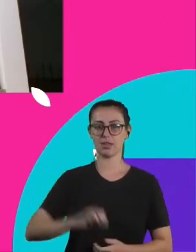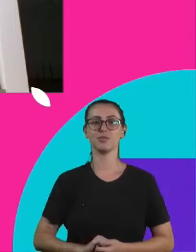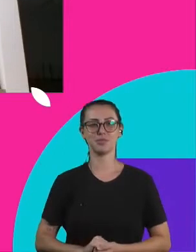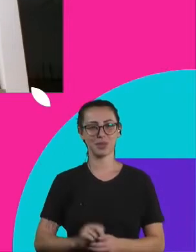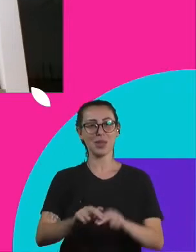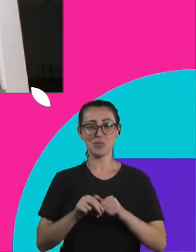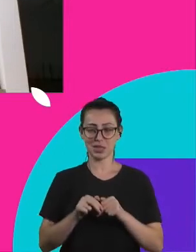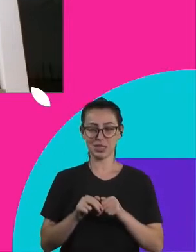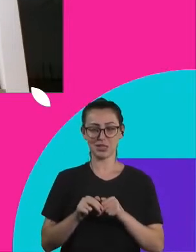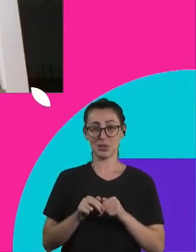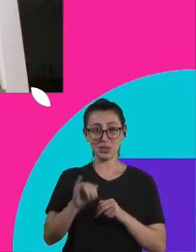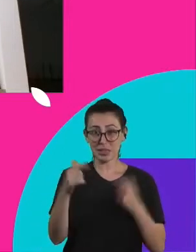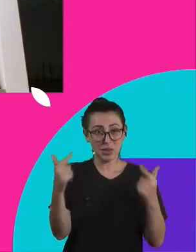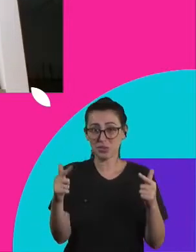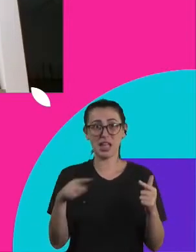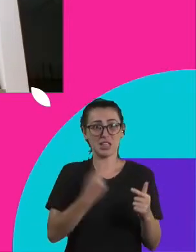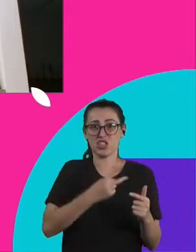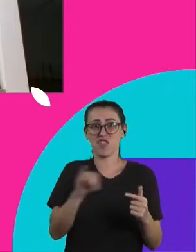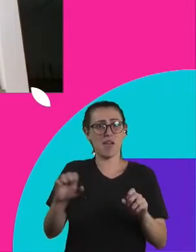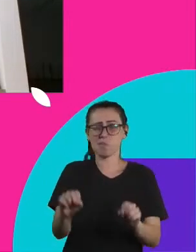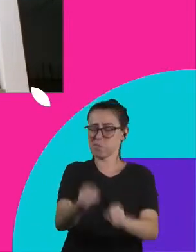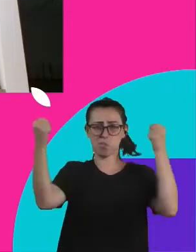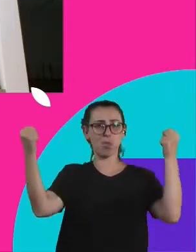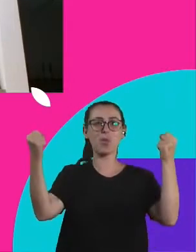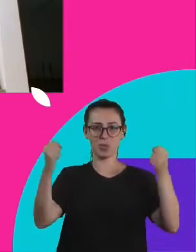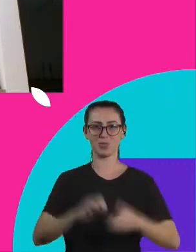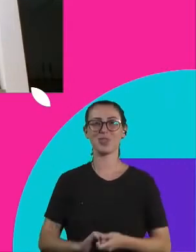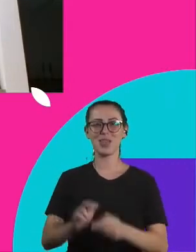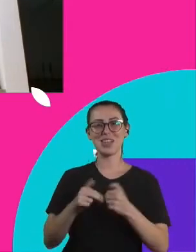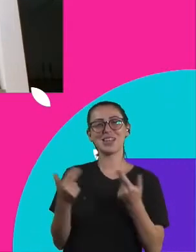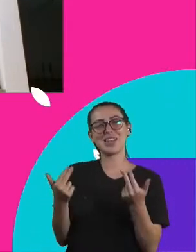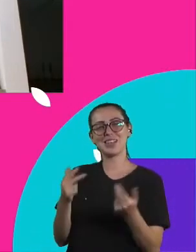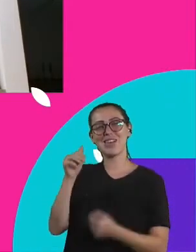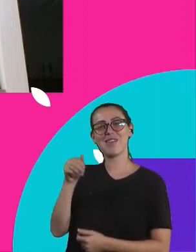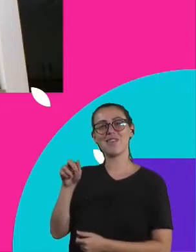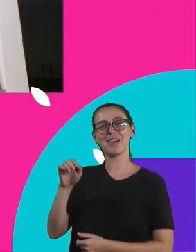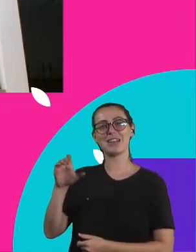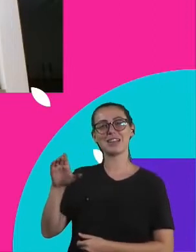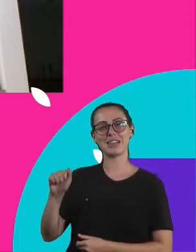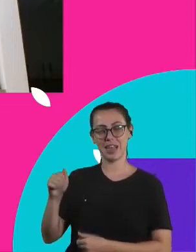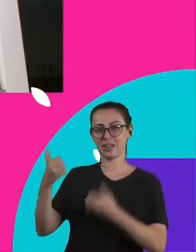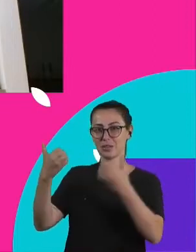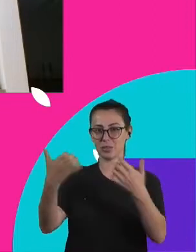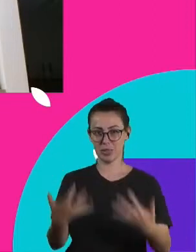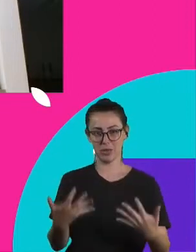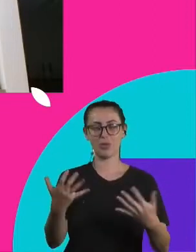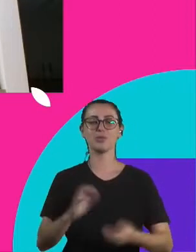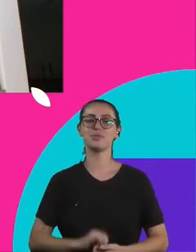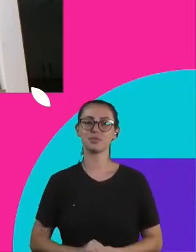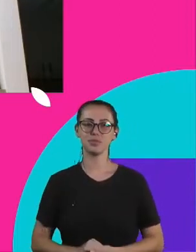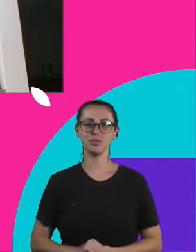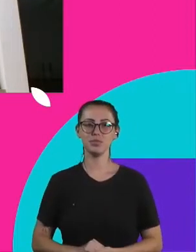se autodestruir. E aí, baseado, inclusive, no que a Marcela disse, do que você deu também, que eu já disse em algum momento,